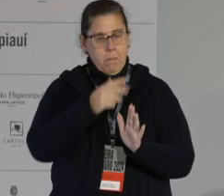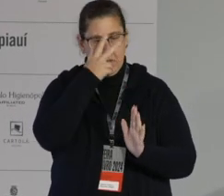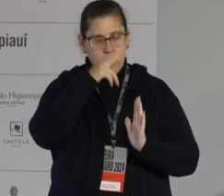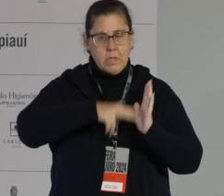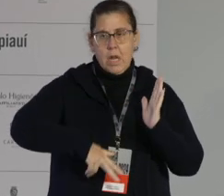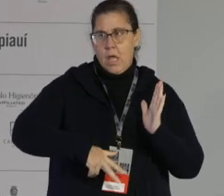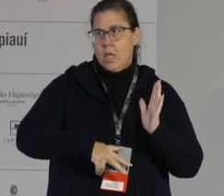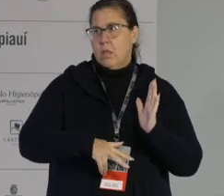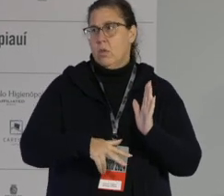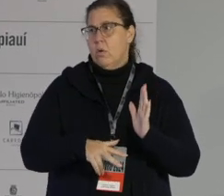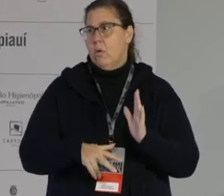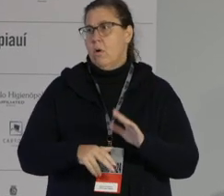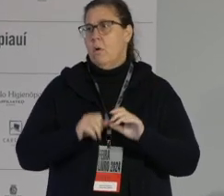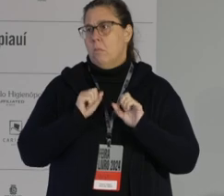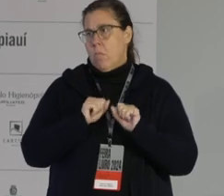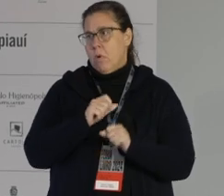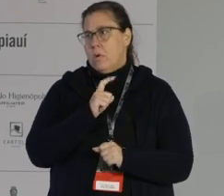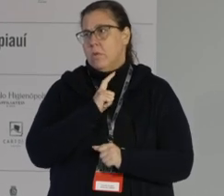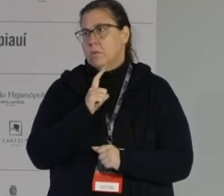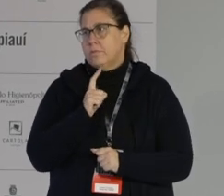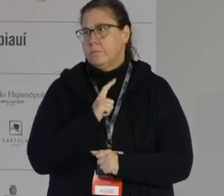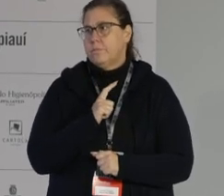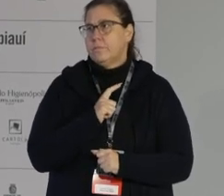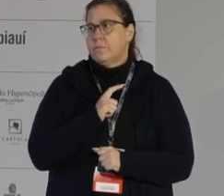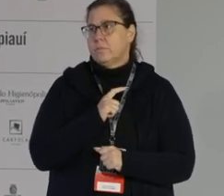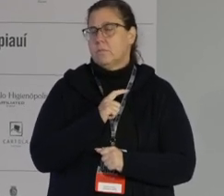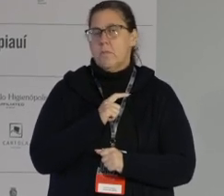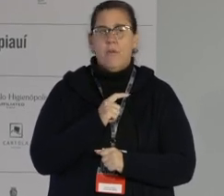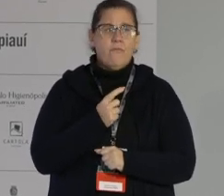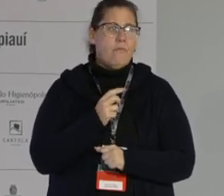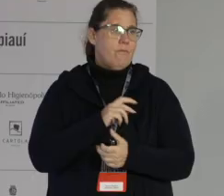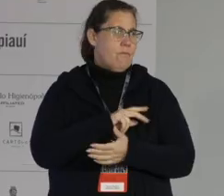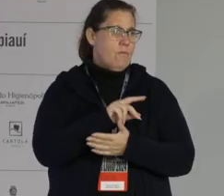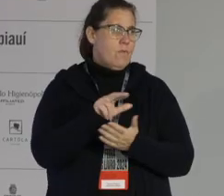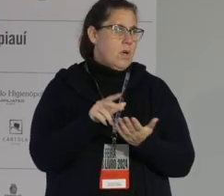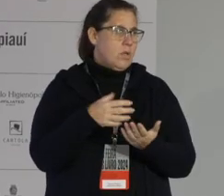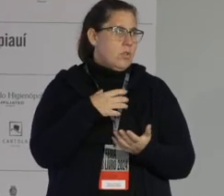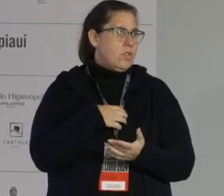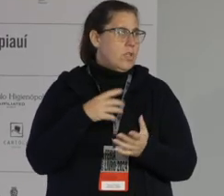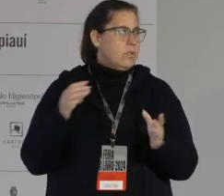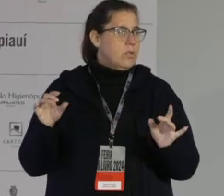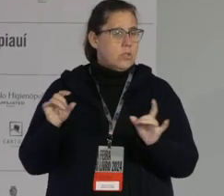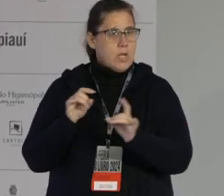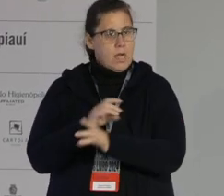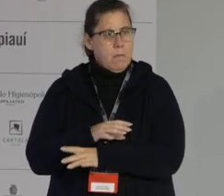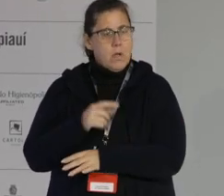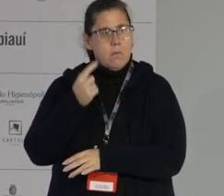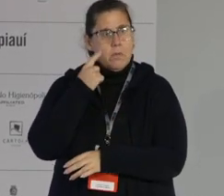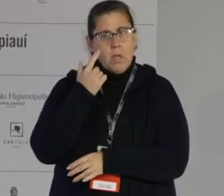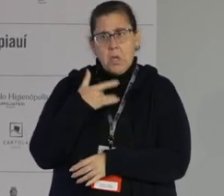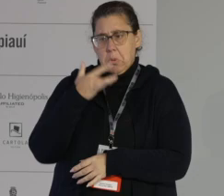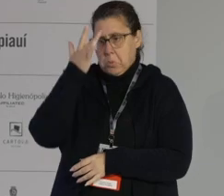pode ter muitos finais e às vezes eu fico pensando, nem eu